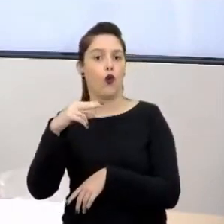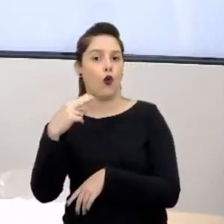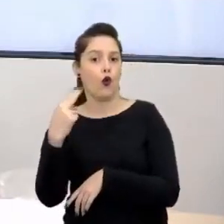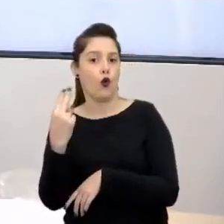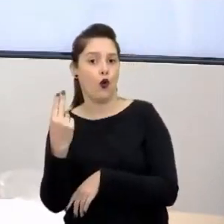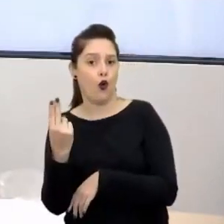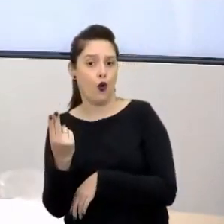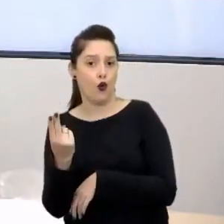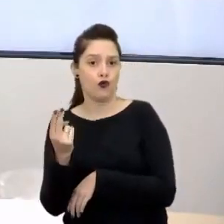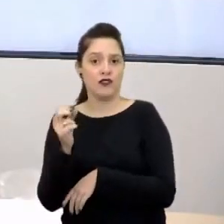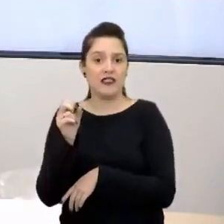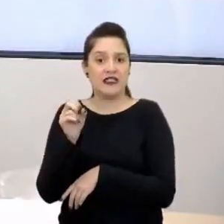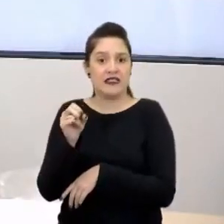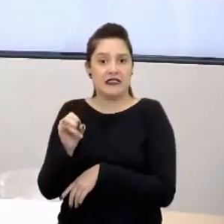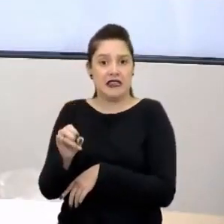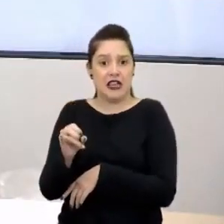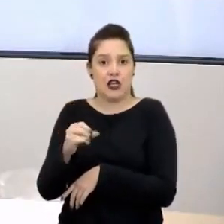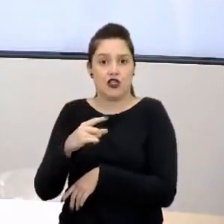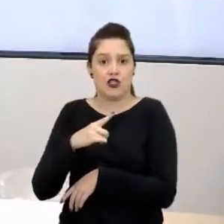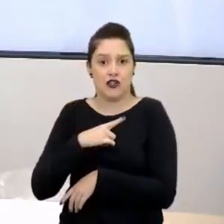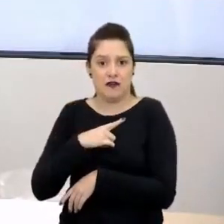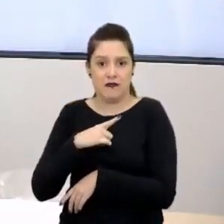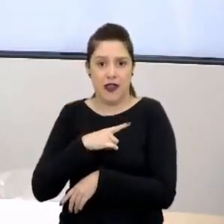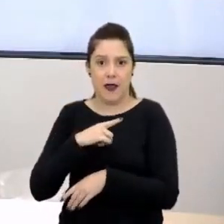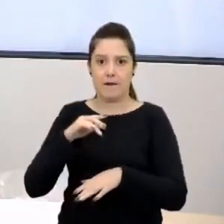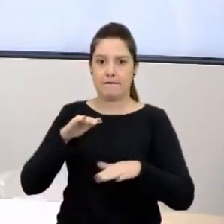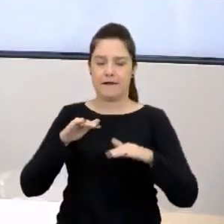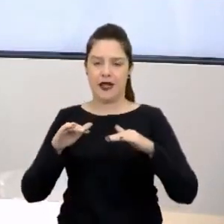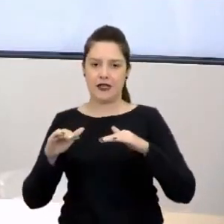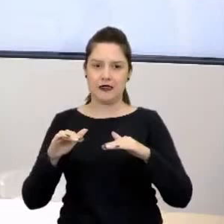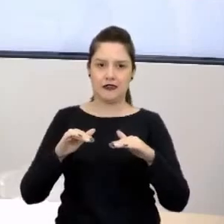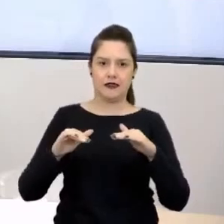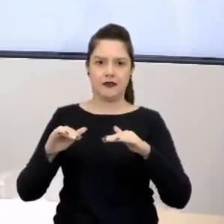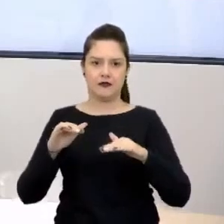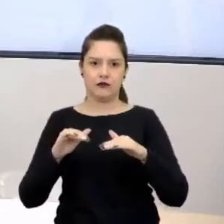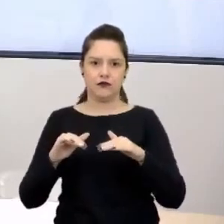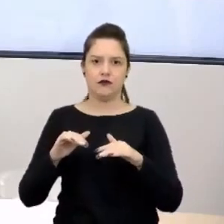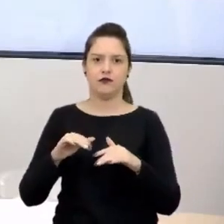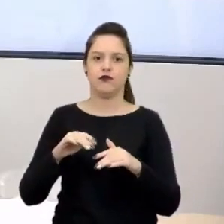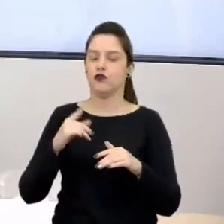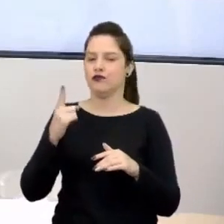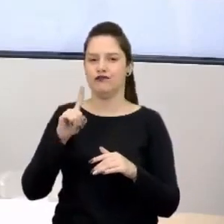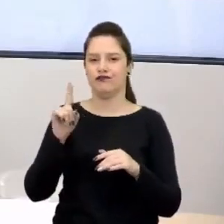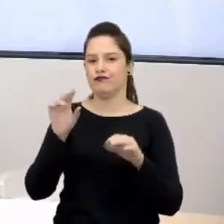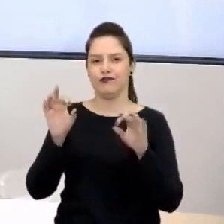ele estiver com o peso totalmente balanceado, não vai dar certo,